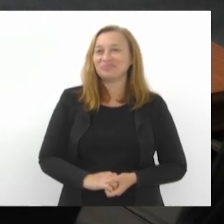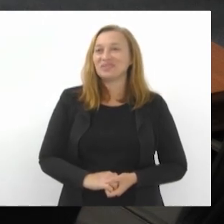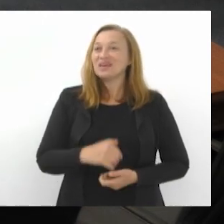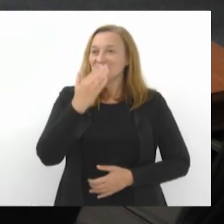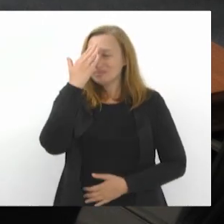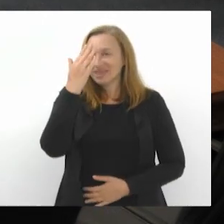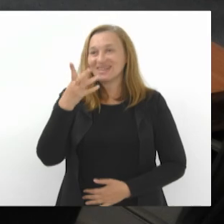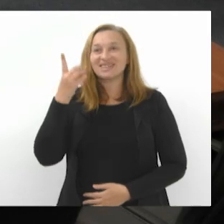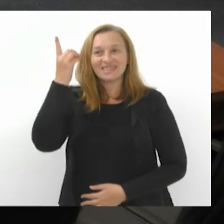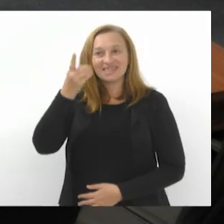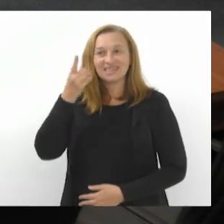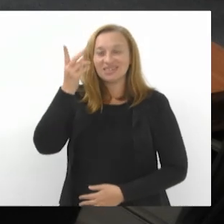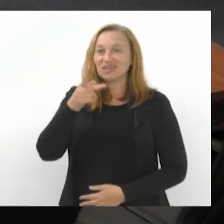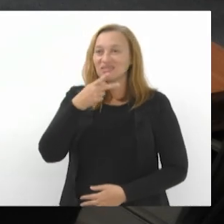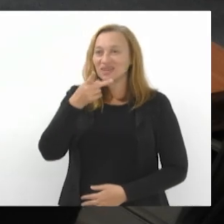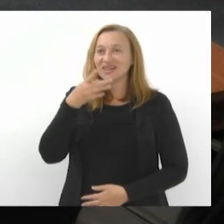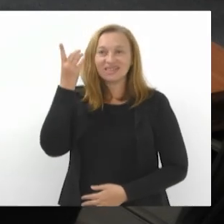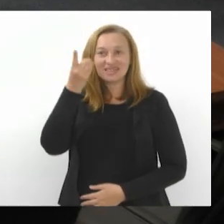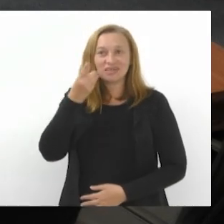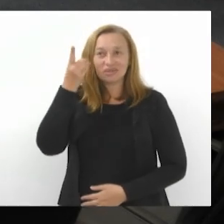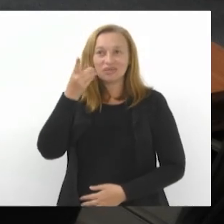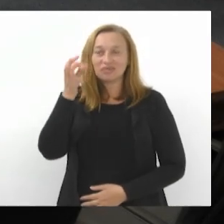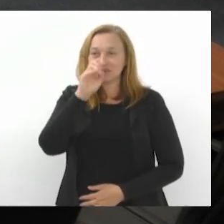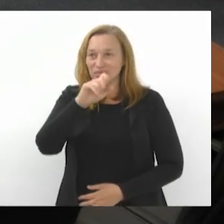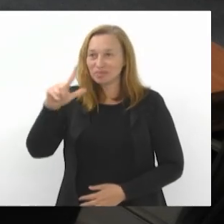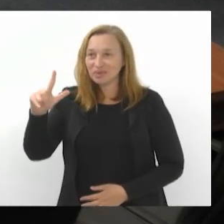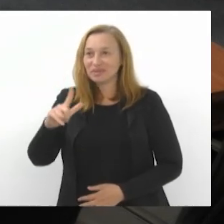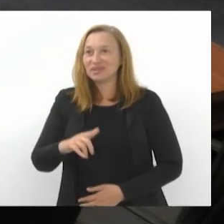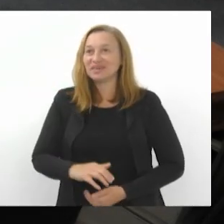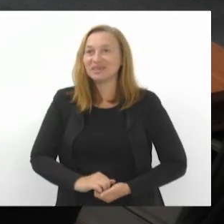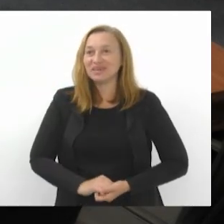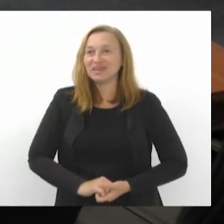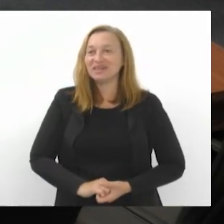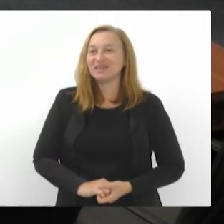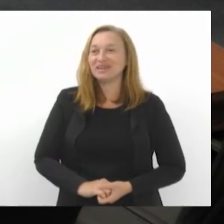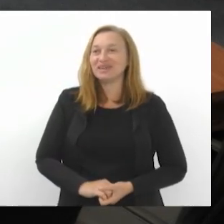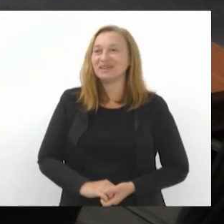Obrigado, deputado. Com a palavra, deputado Felipe Poubel.